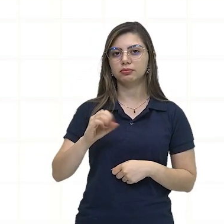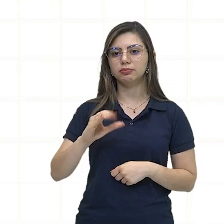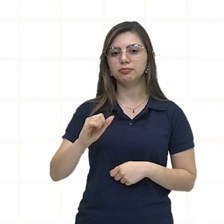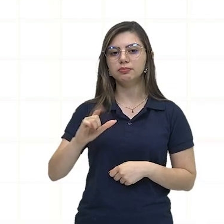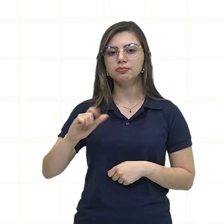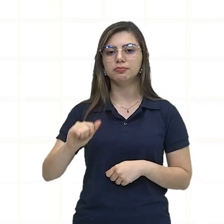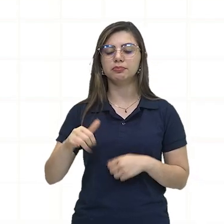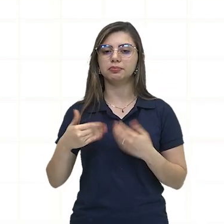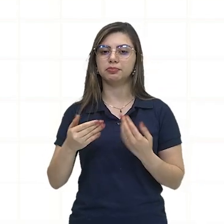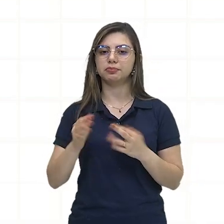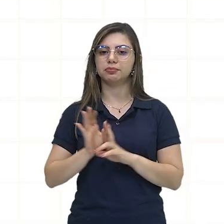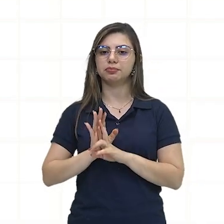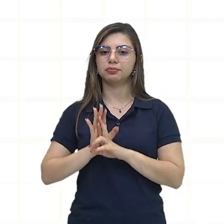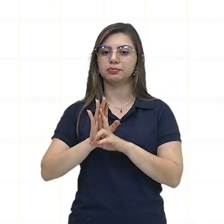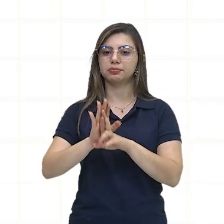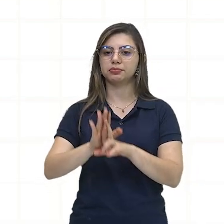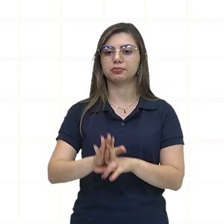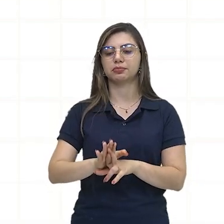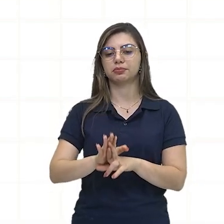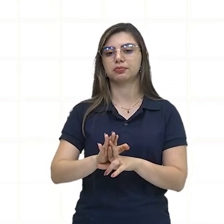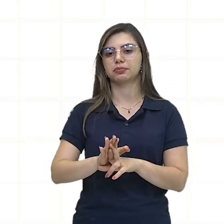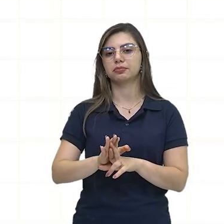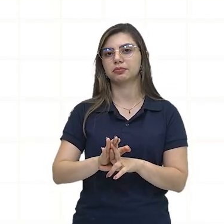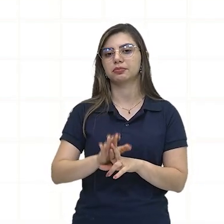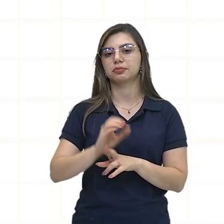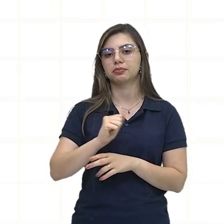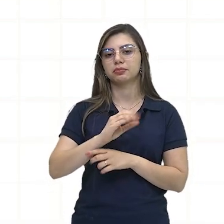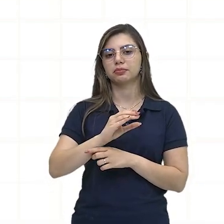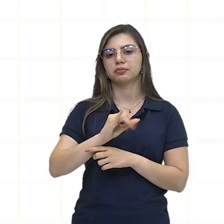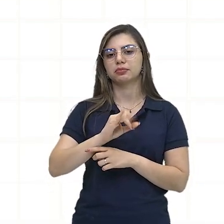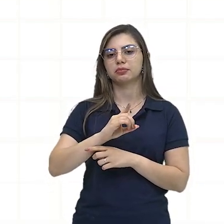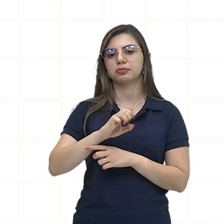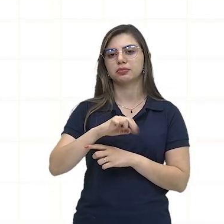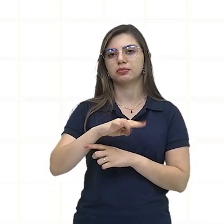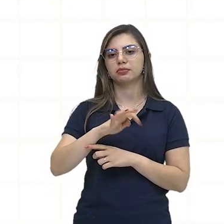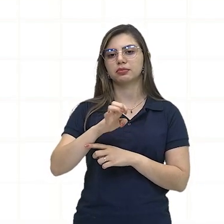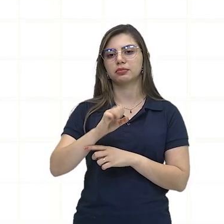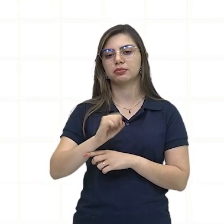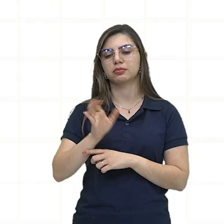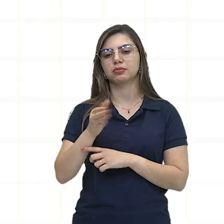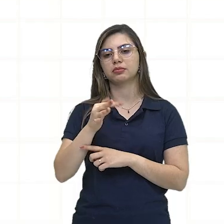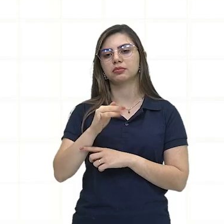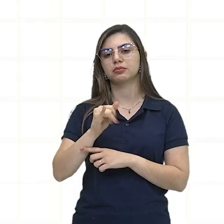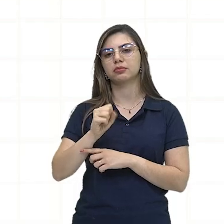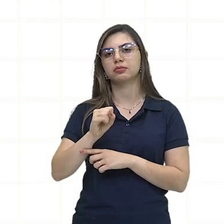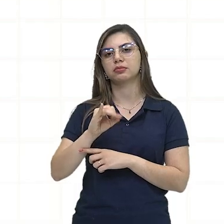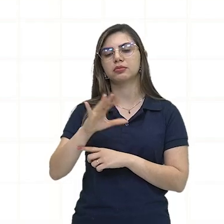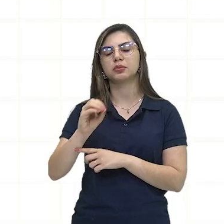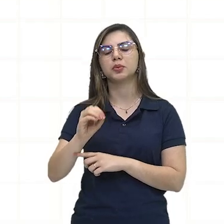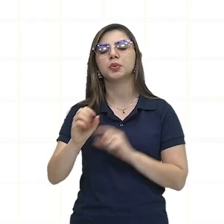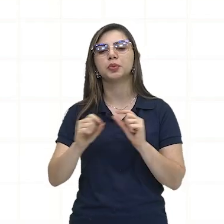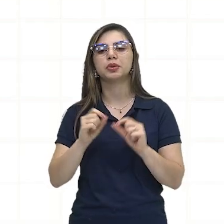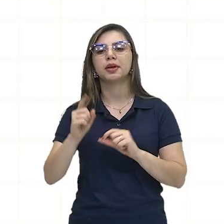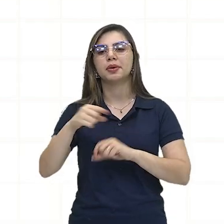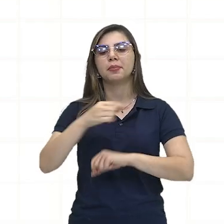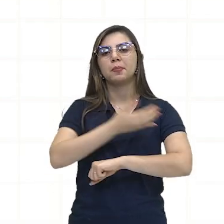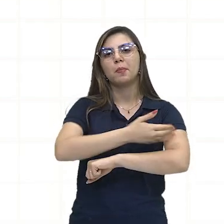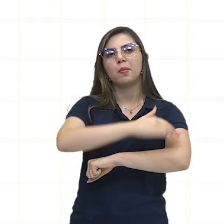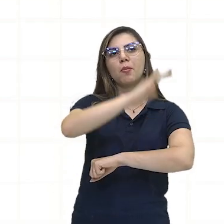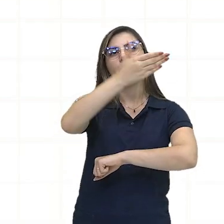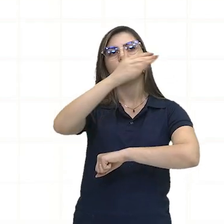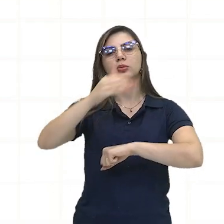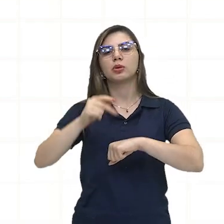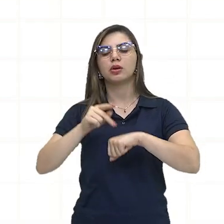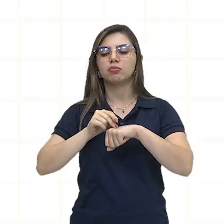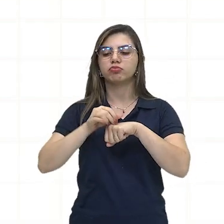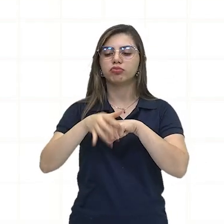Com a representação de acidentes físicos, então vão ser montanhas, serras, uma